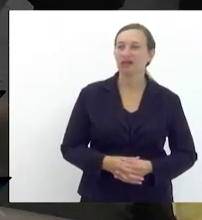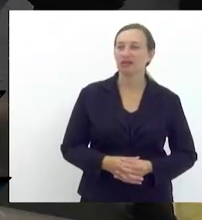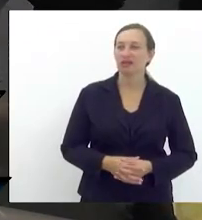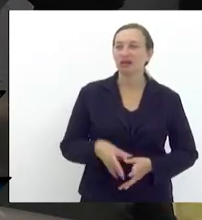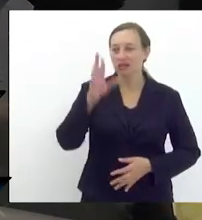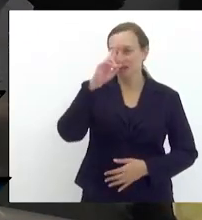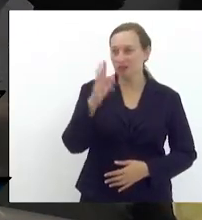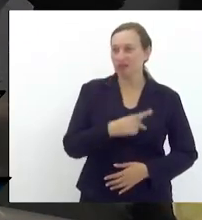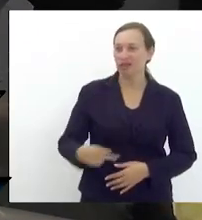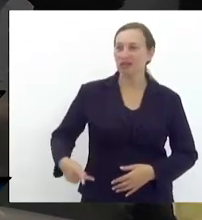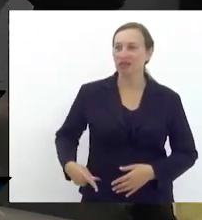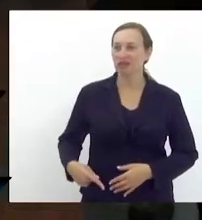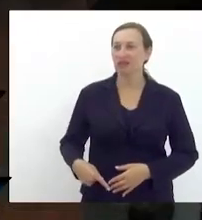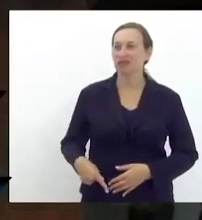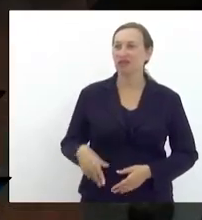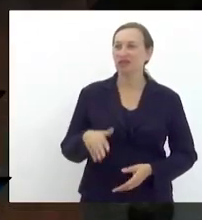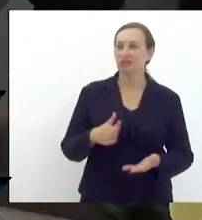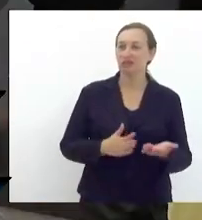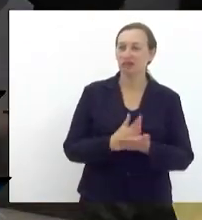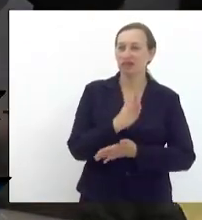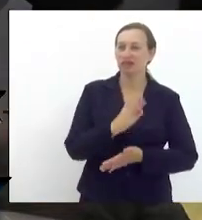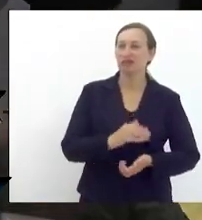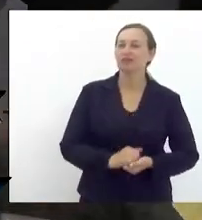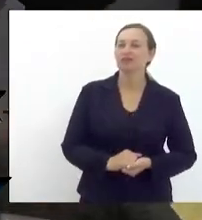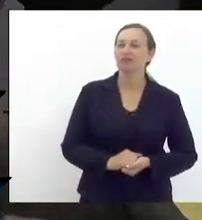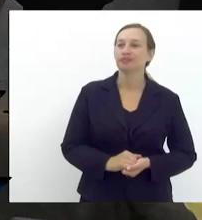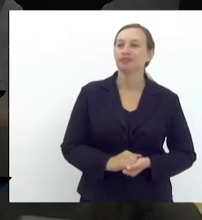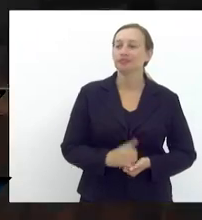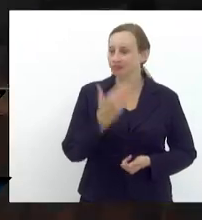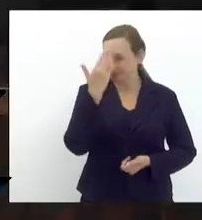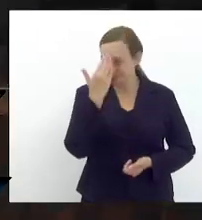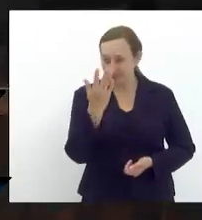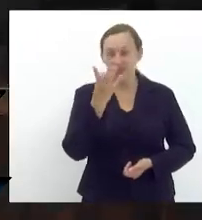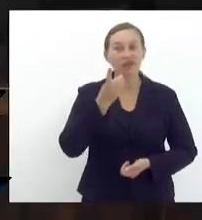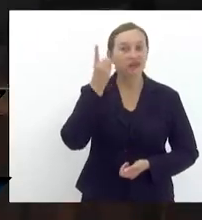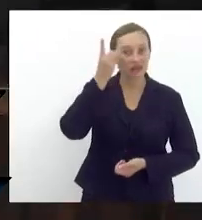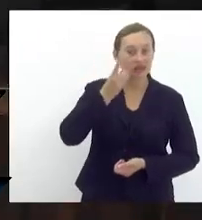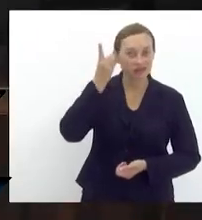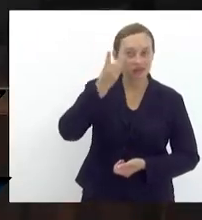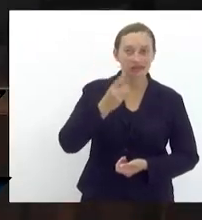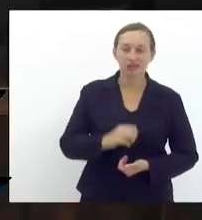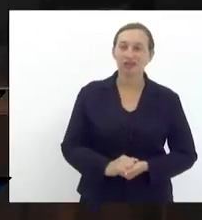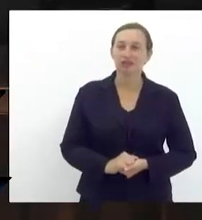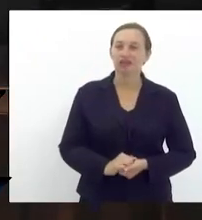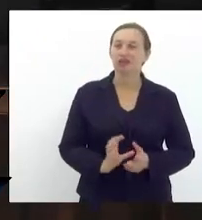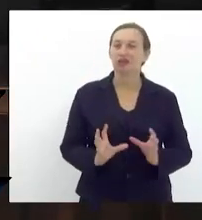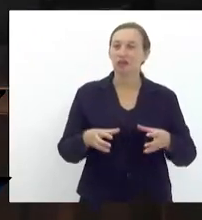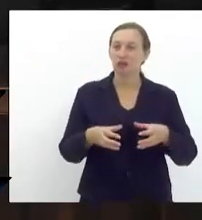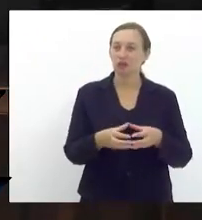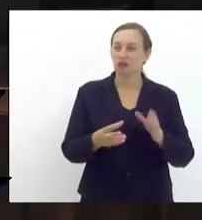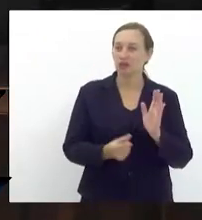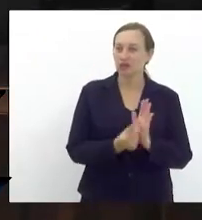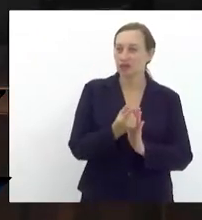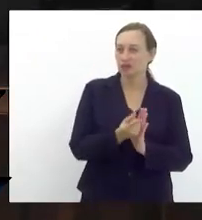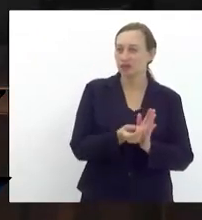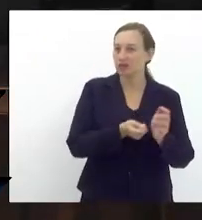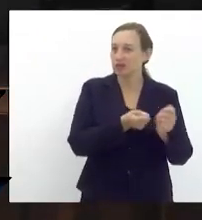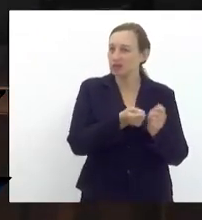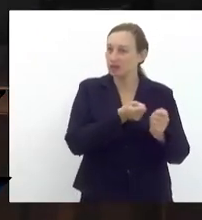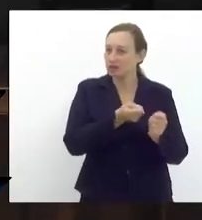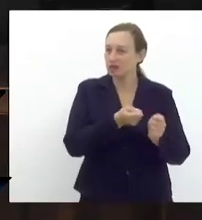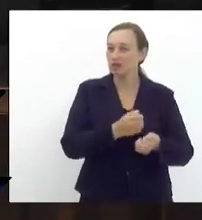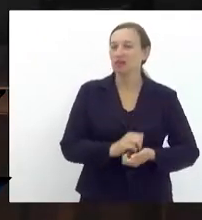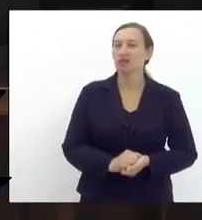senhor presidente parecer favorável Muito obrigado Deputado pela comissão de orçamento Finanças fiscalização